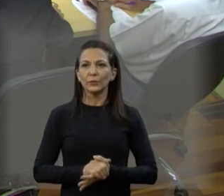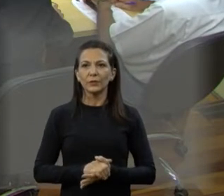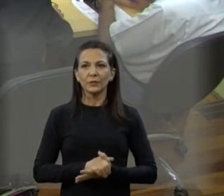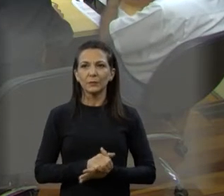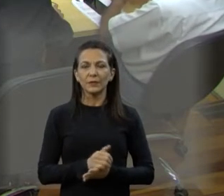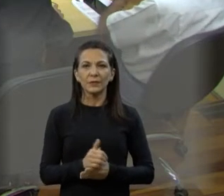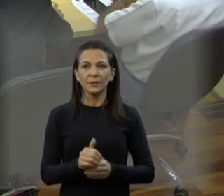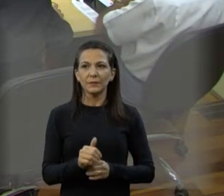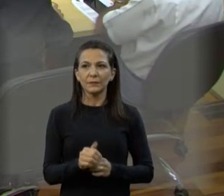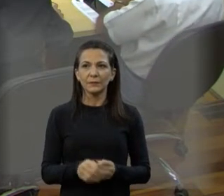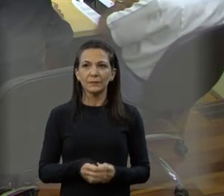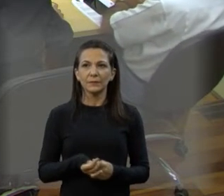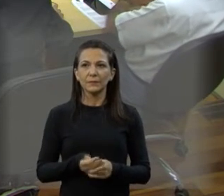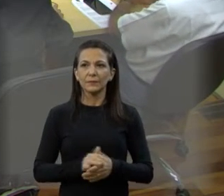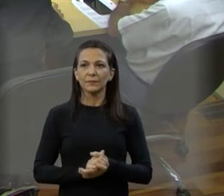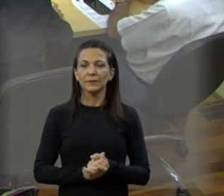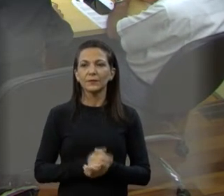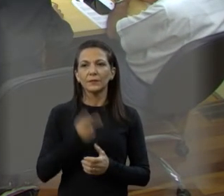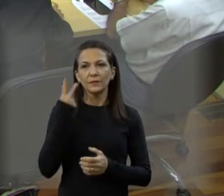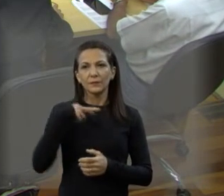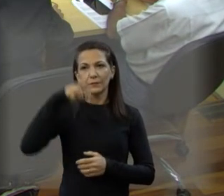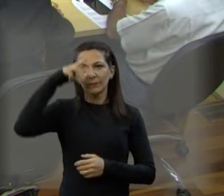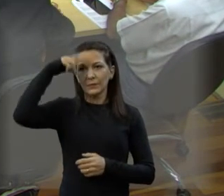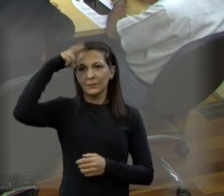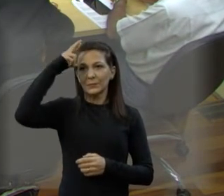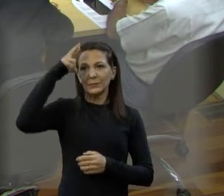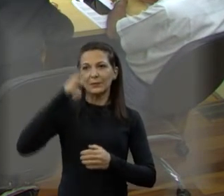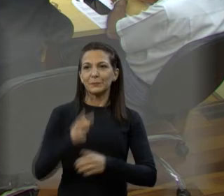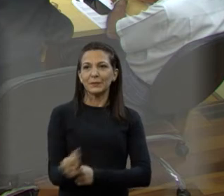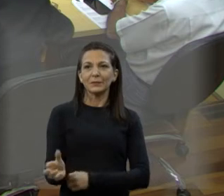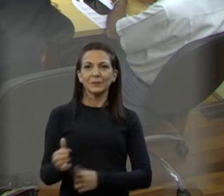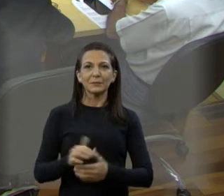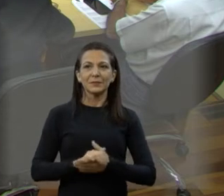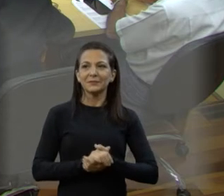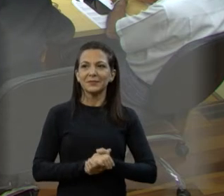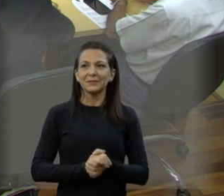o vereador Rafael de Angeli reserva de tempo tem